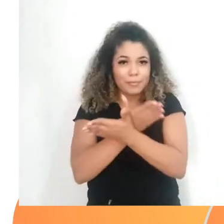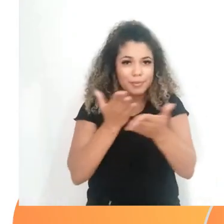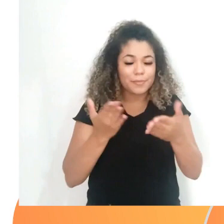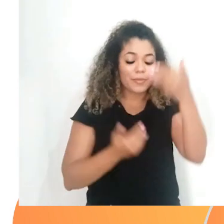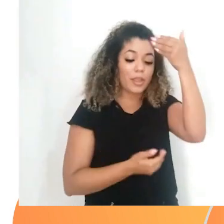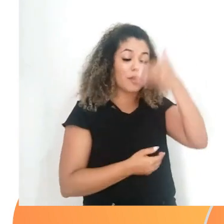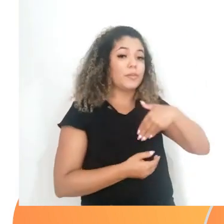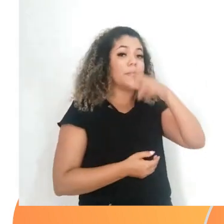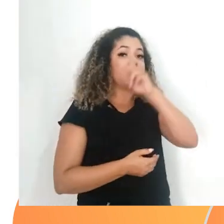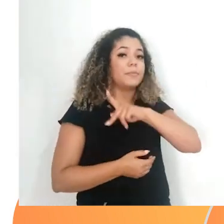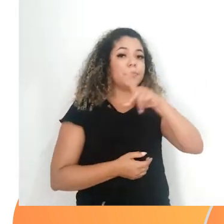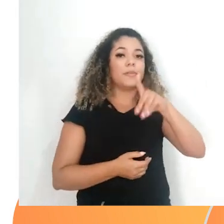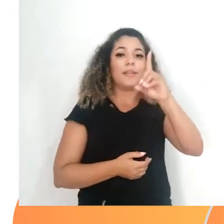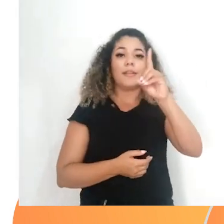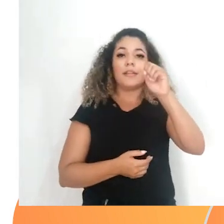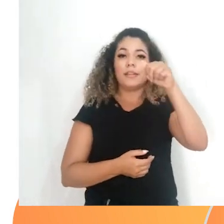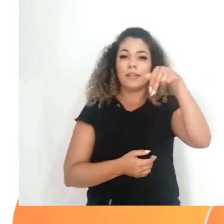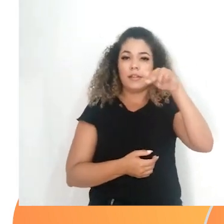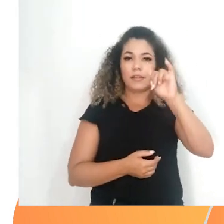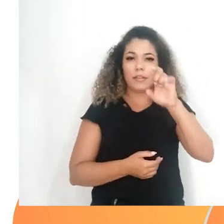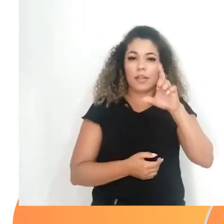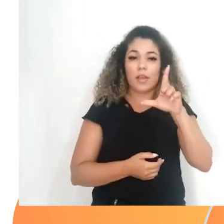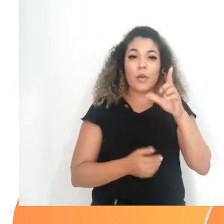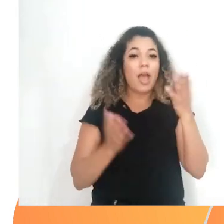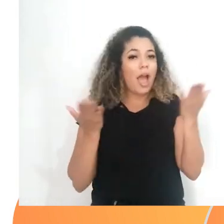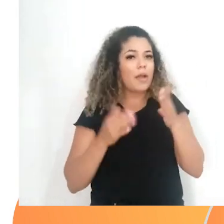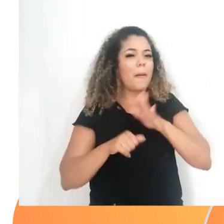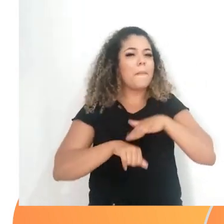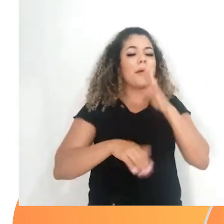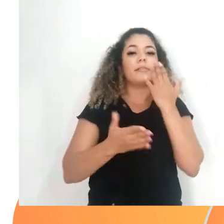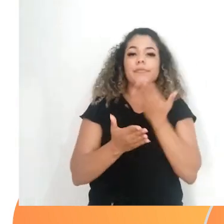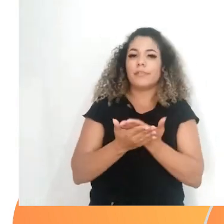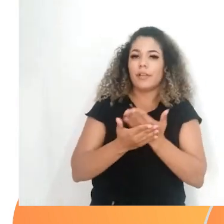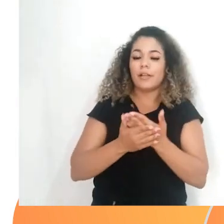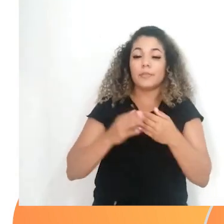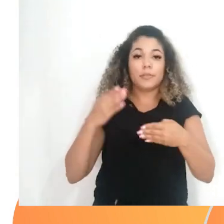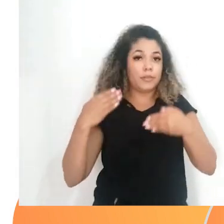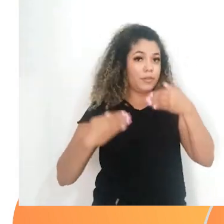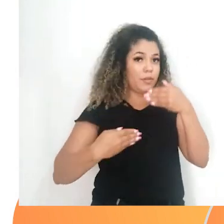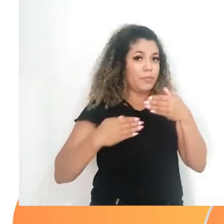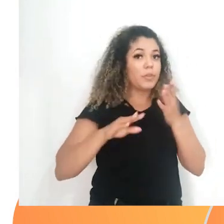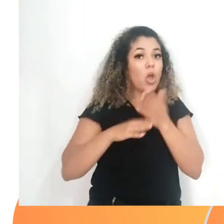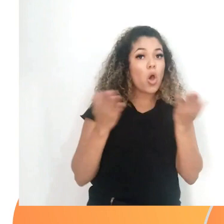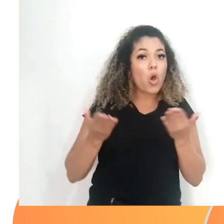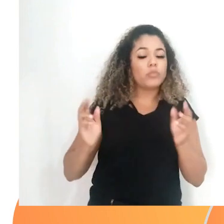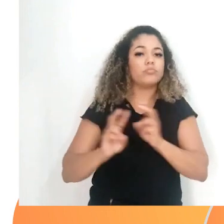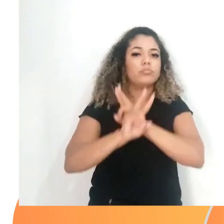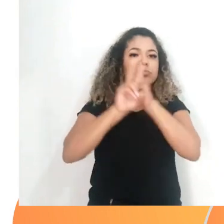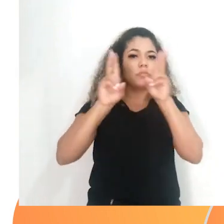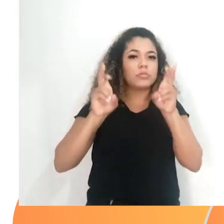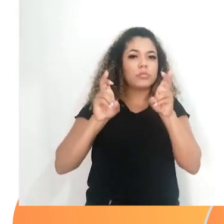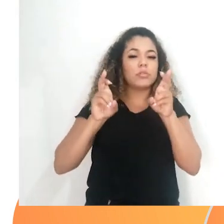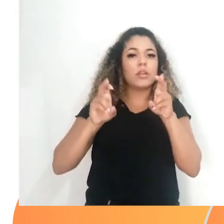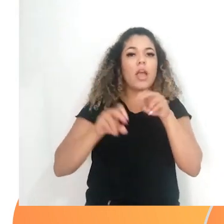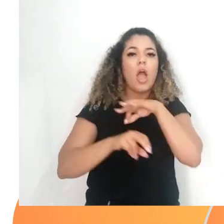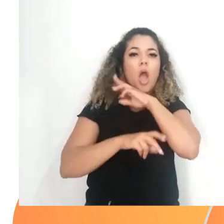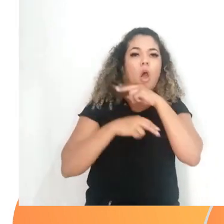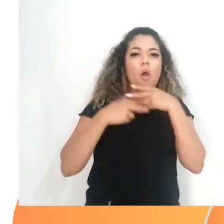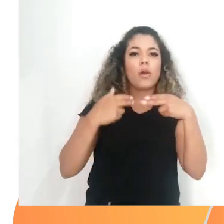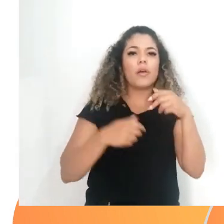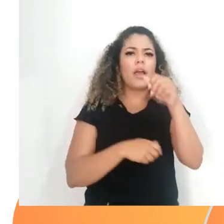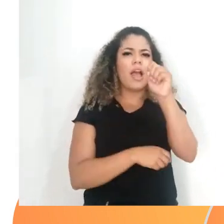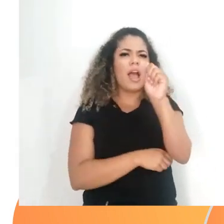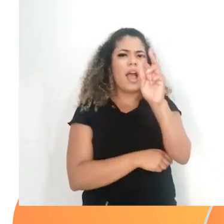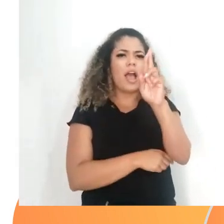Olá, pessoal! Eu sou o professor Daniel Reis e estamos aqui para mais uma aula de robótica. Na aula de hoje, nós vamos estudar os